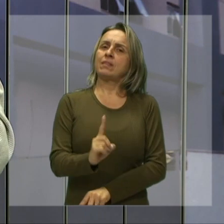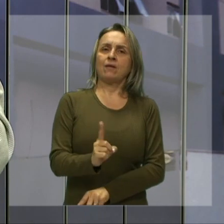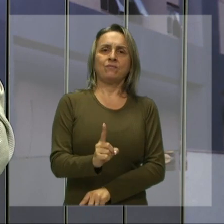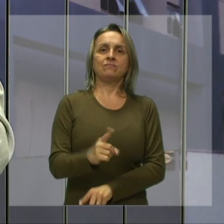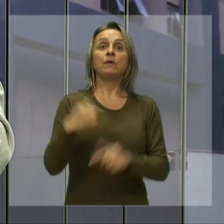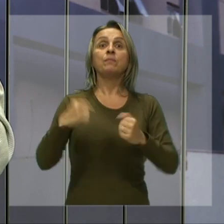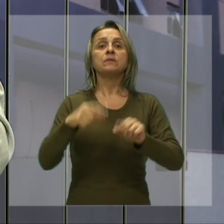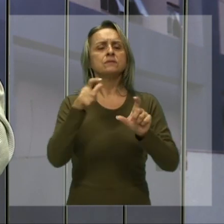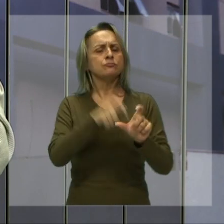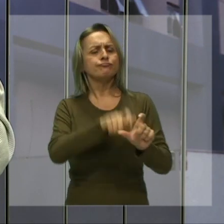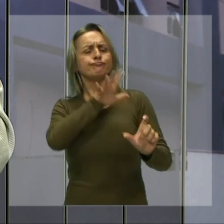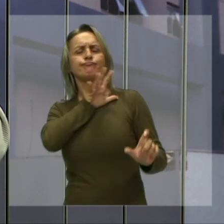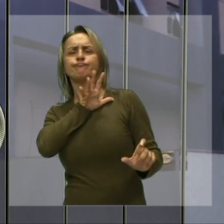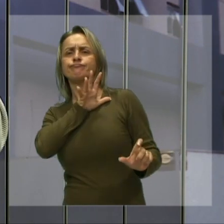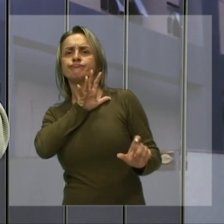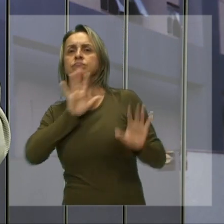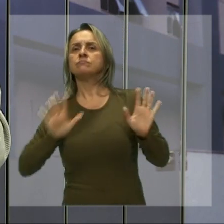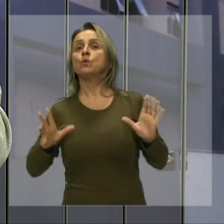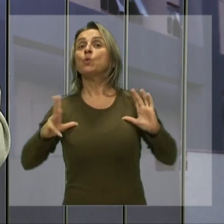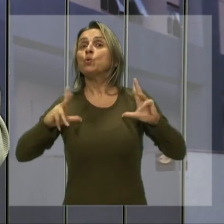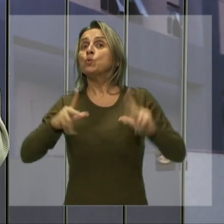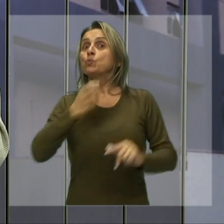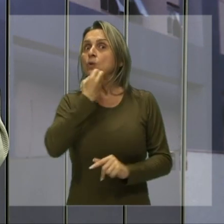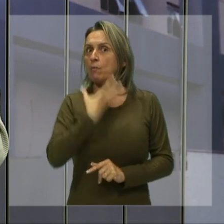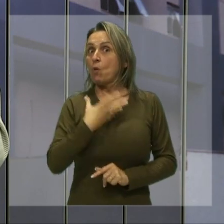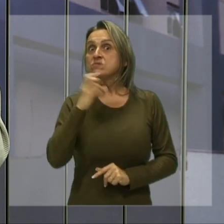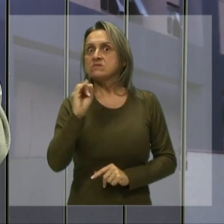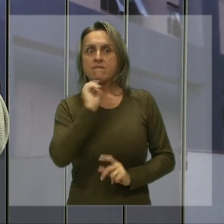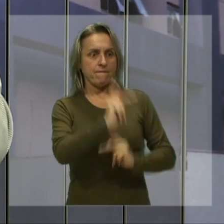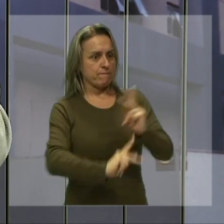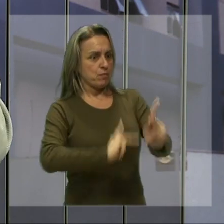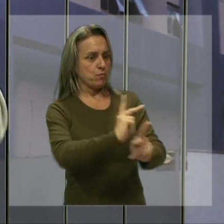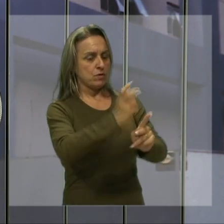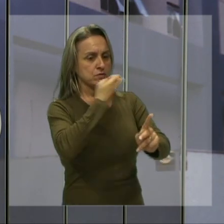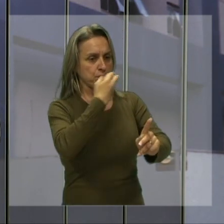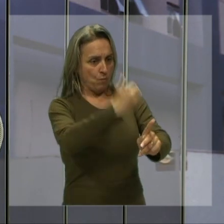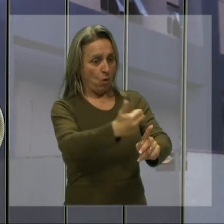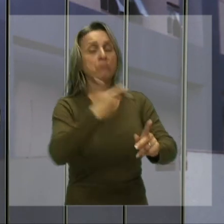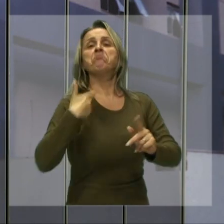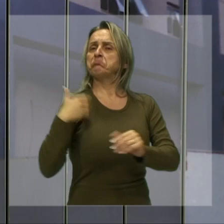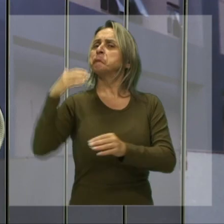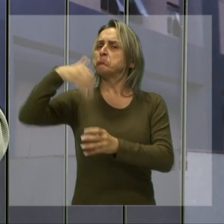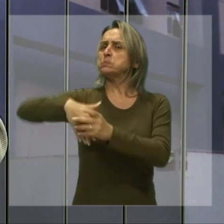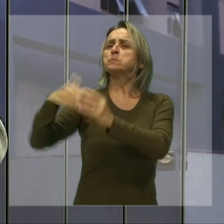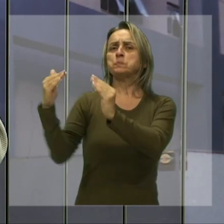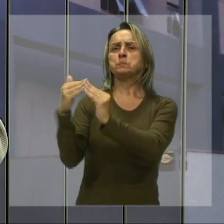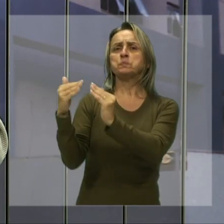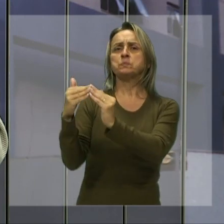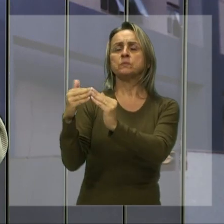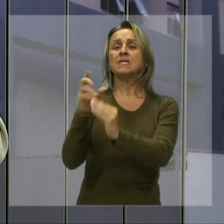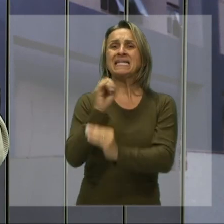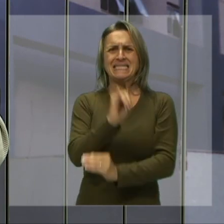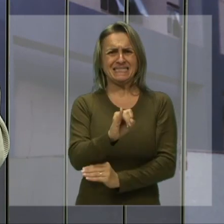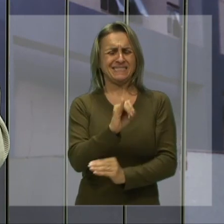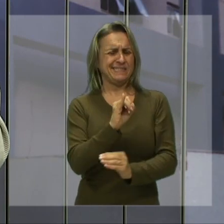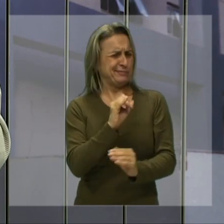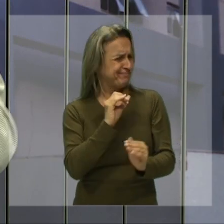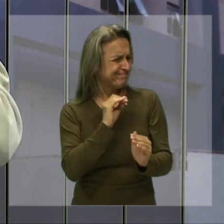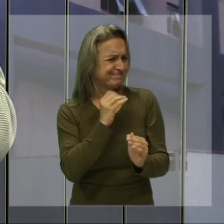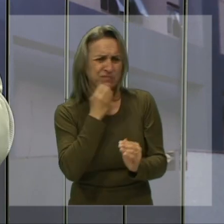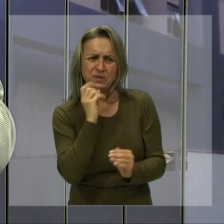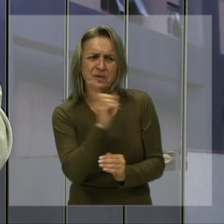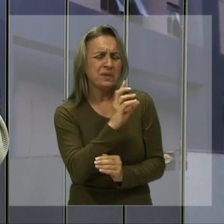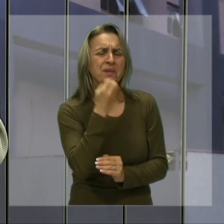bom para a população que o prefeito manda, eu voto favorável. E o que é ruim, eu chamo a atenção, eu alerto. Se